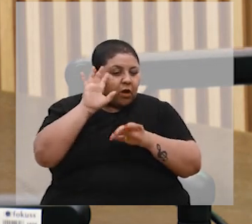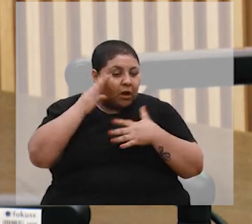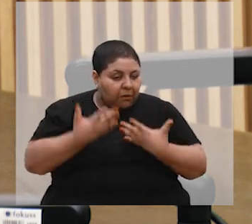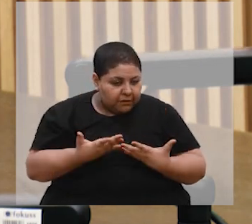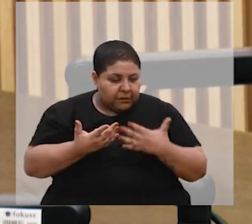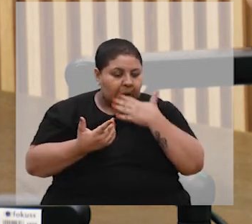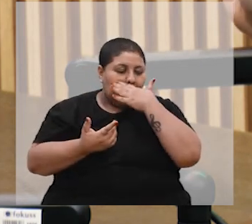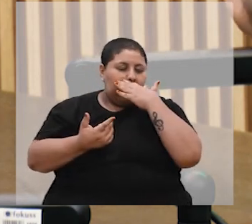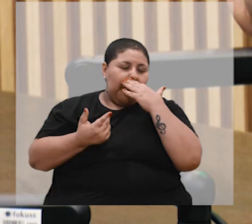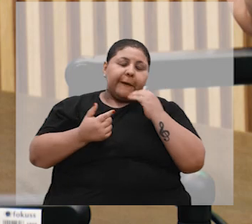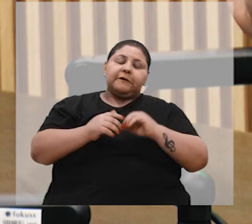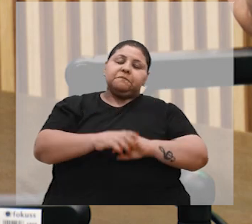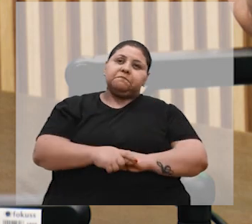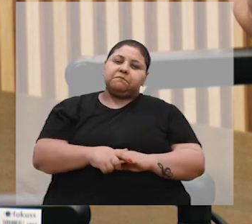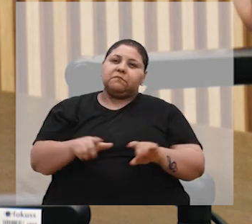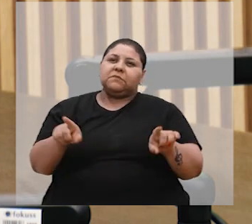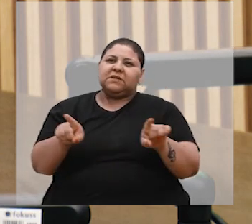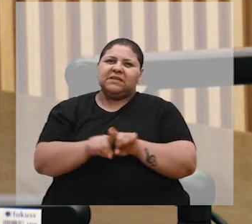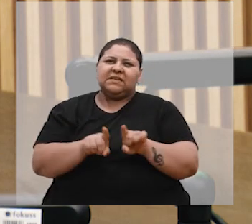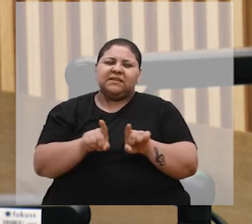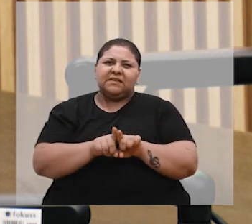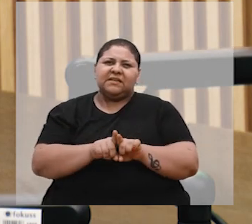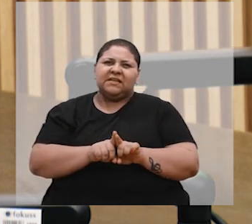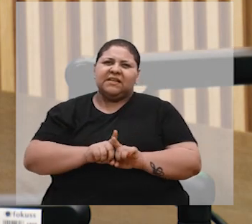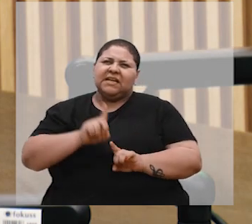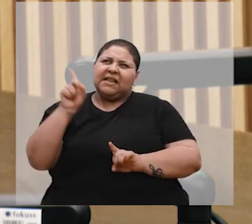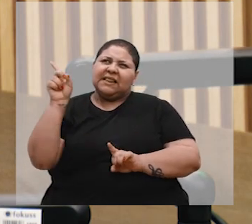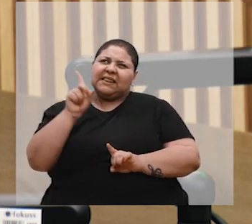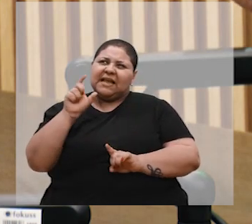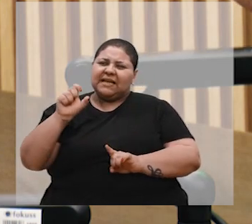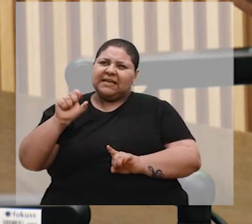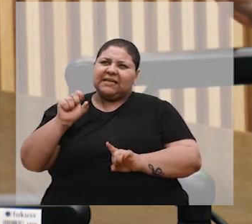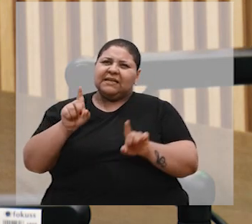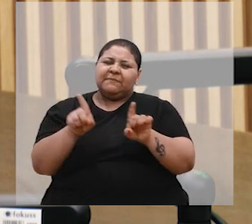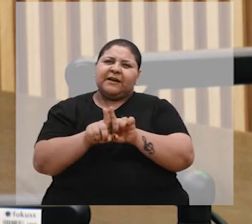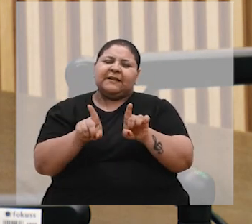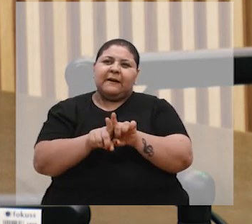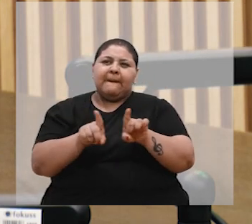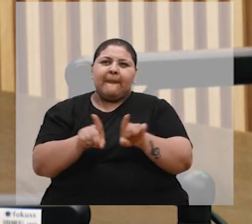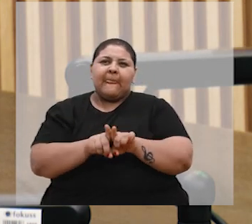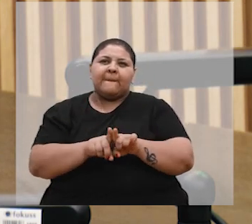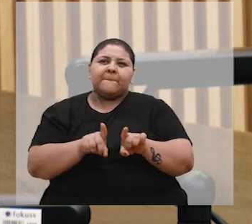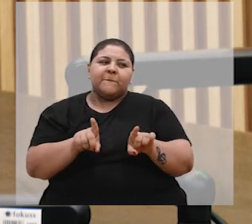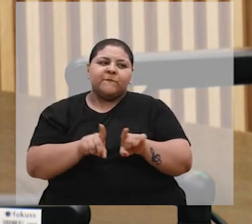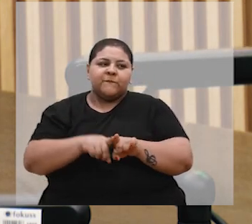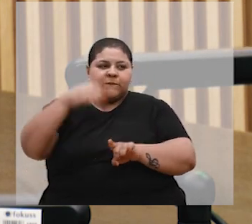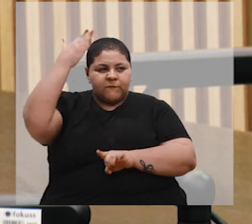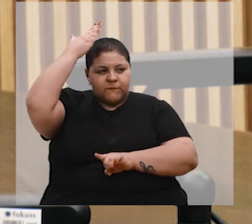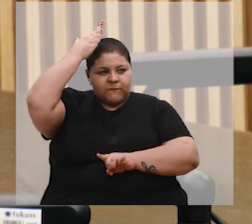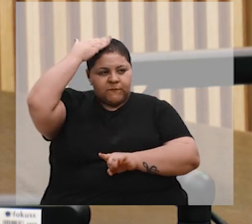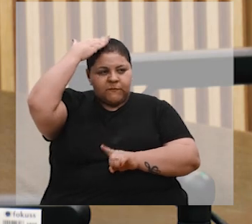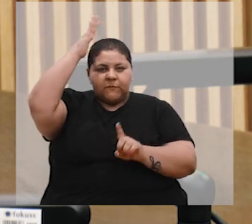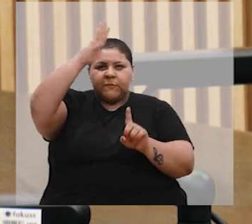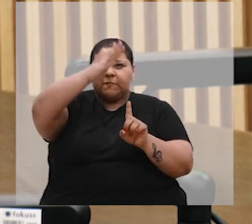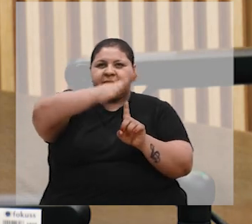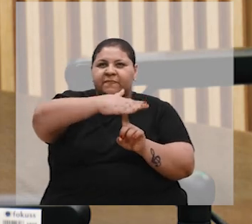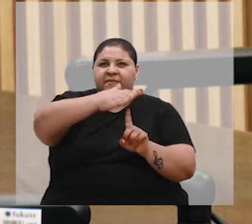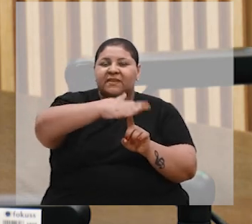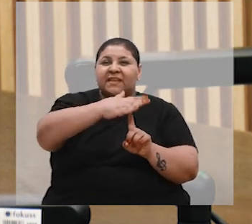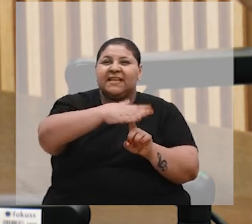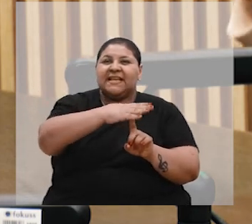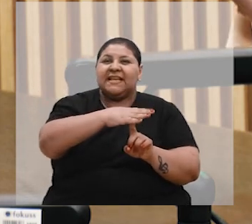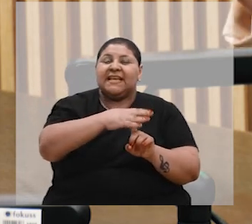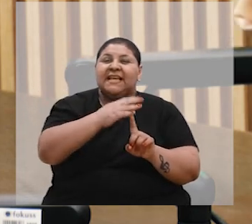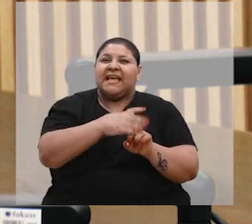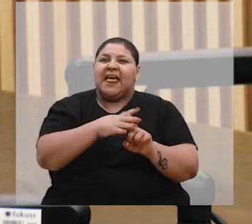Bom, em um dos casos no Paraná, no ano de 2022, o que aconteceu? 3 rapazes, então, eles ficaram enviando no